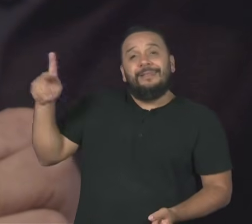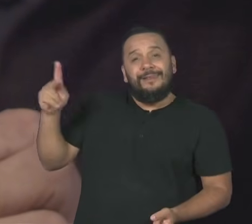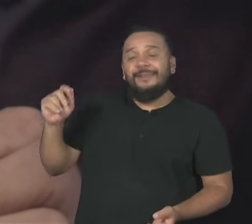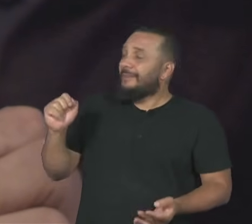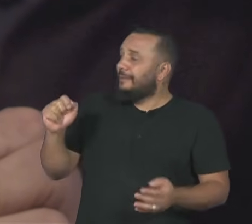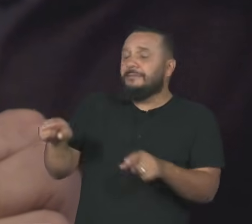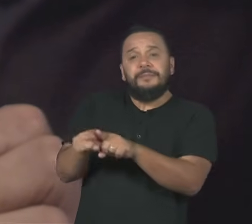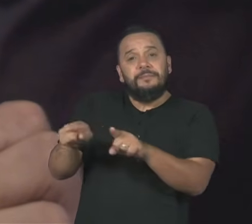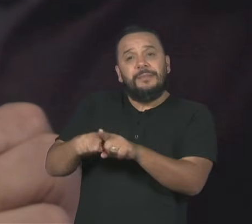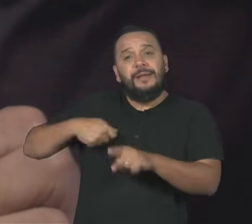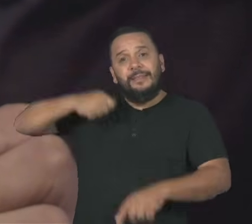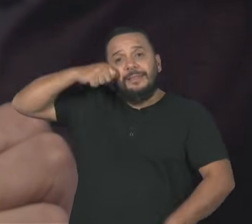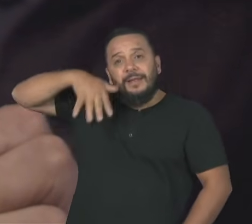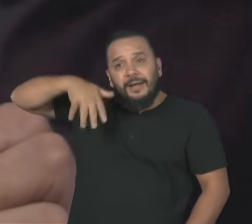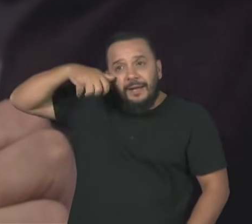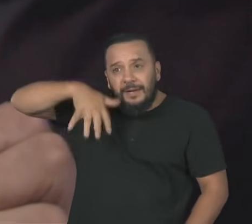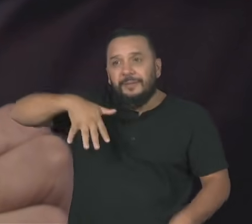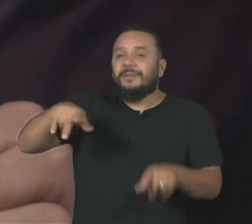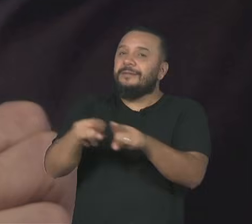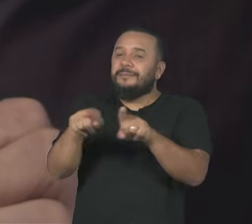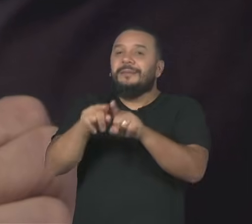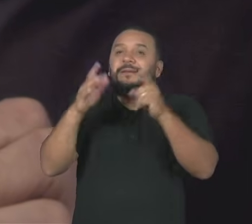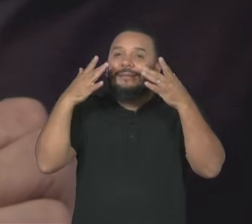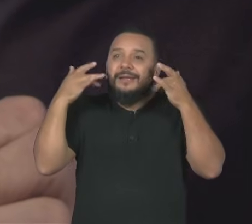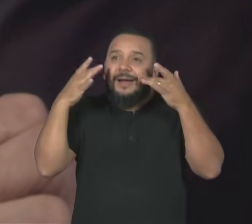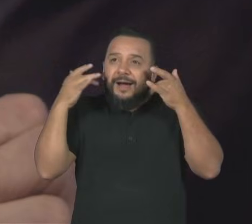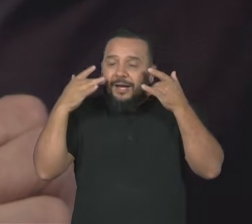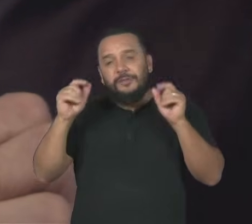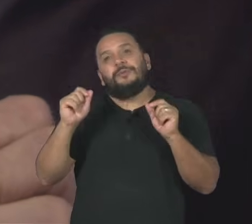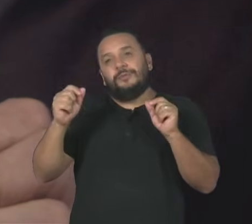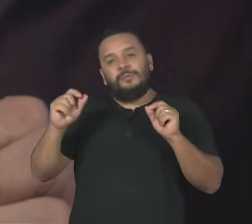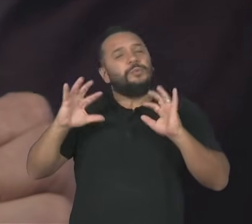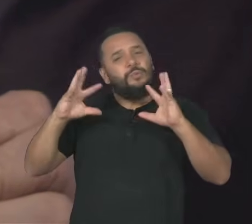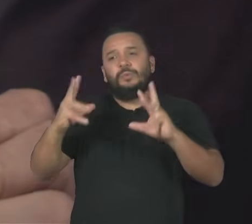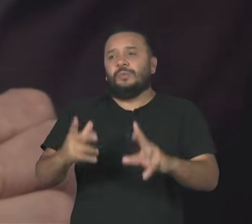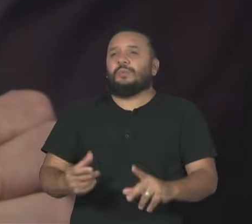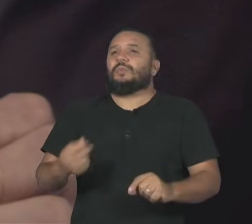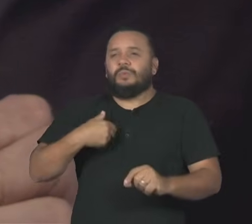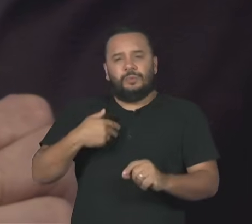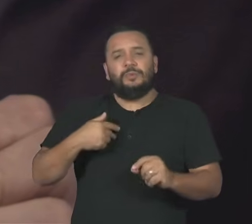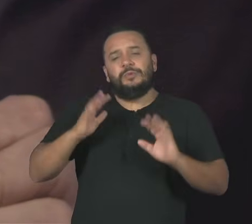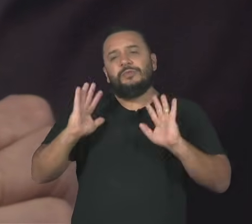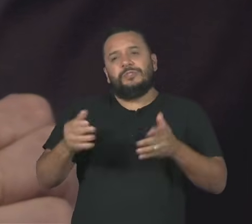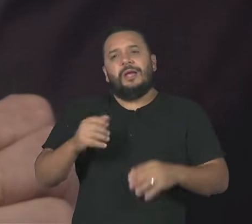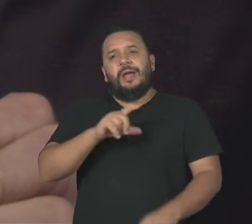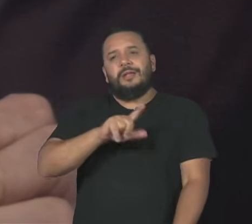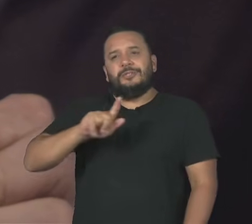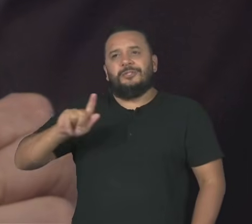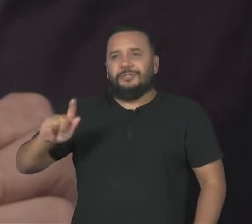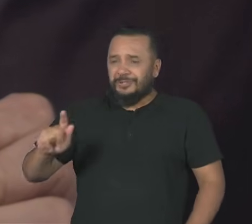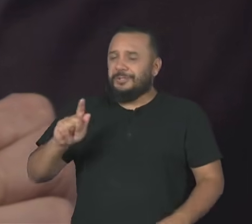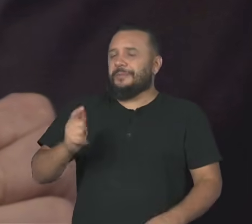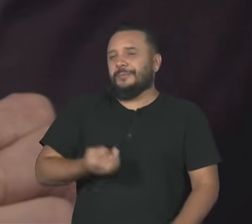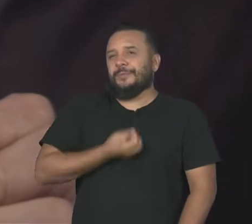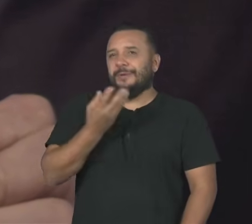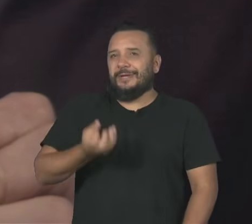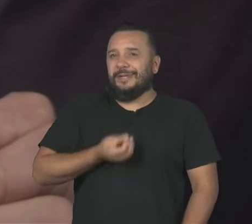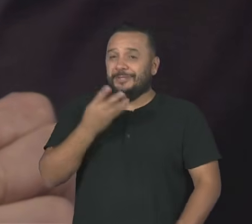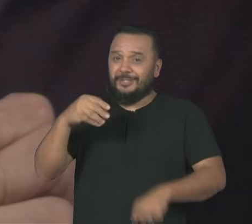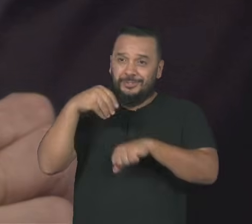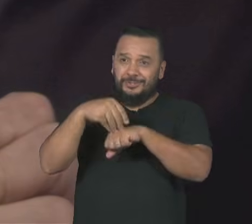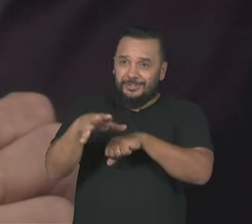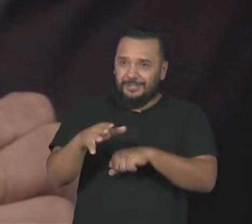lindo, porque são peças de teatro, todas elas com uma linguagem poética. Fica aí a nossa dica para esse homem